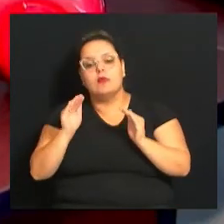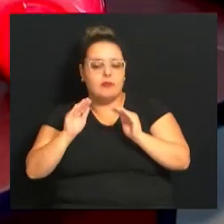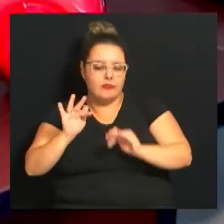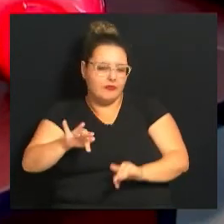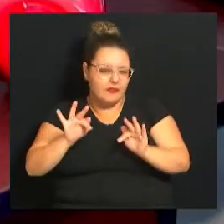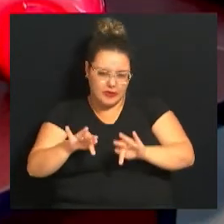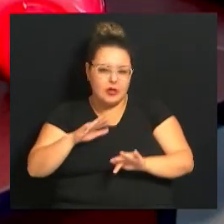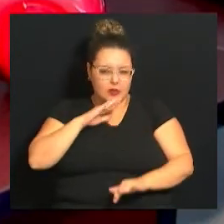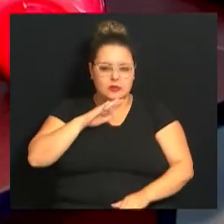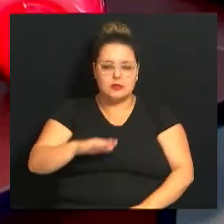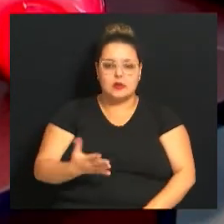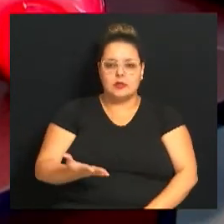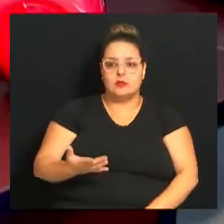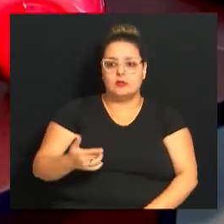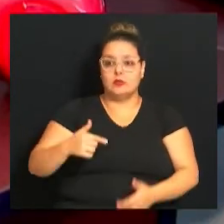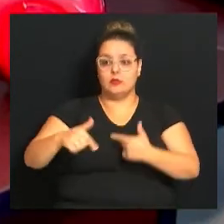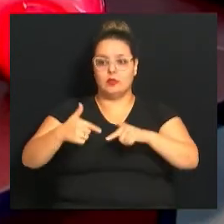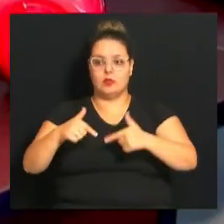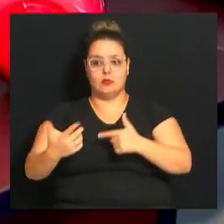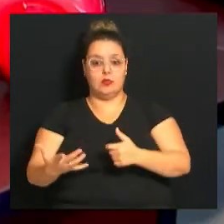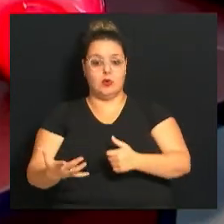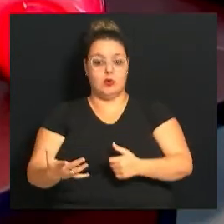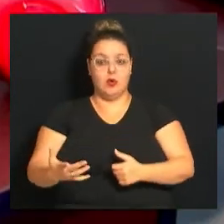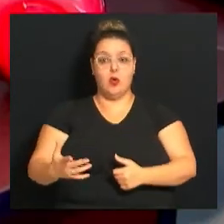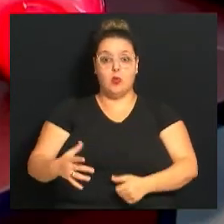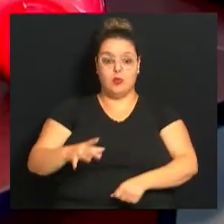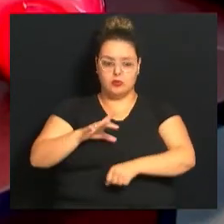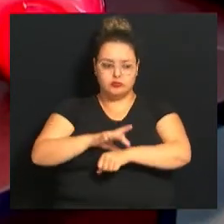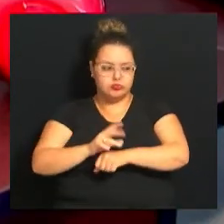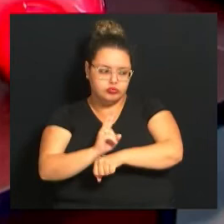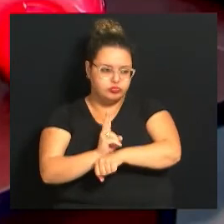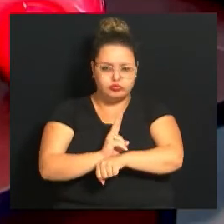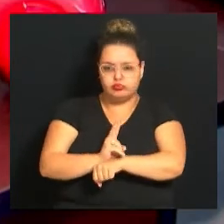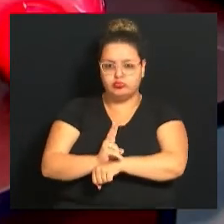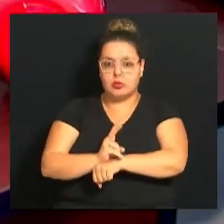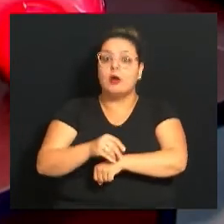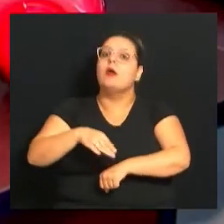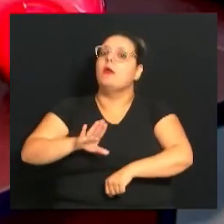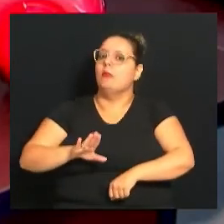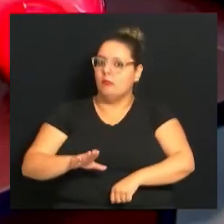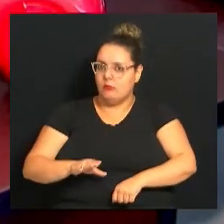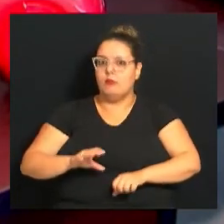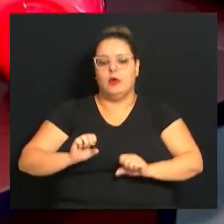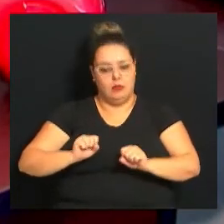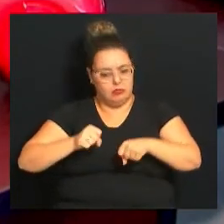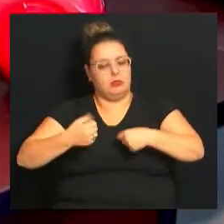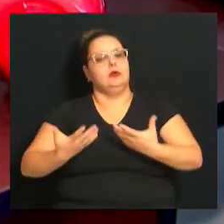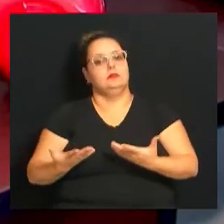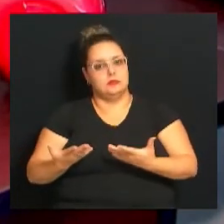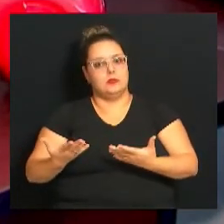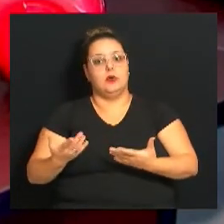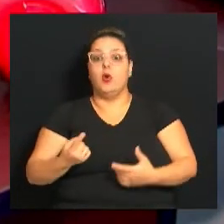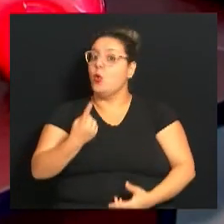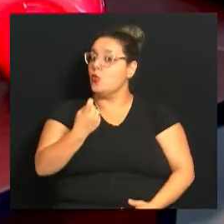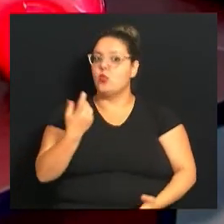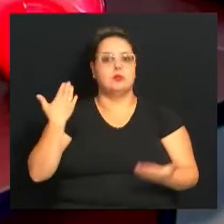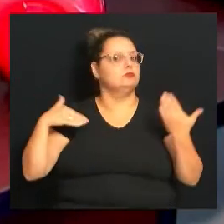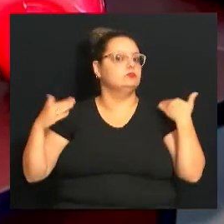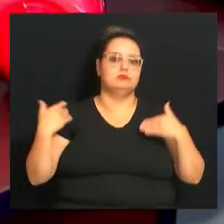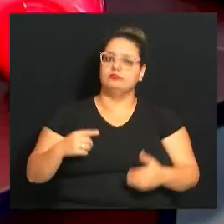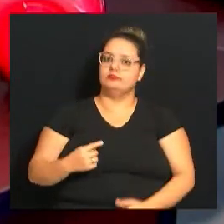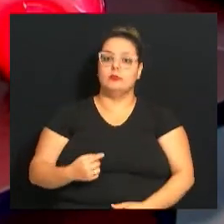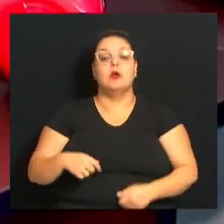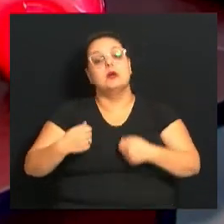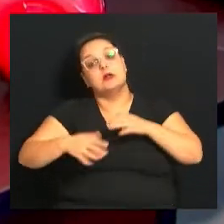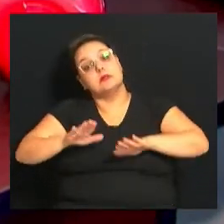você tem cães de trabalho, um border collie, um pastor, esse cachorro demanda muito mais atividade. E aí talvez só um passeio não seja suficiente, você precisa fazer 2.